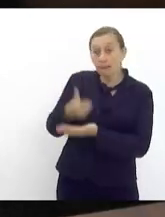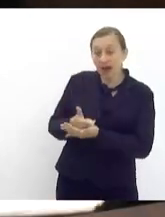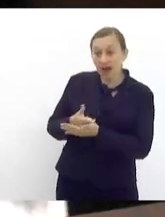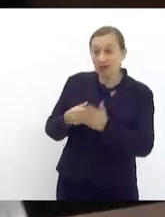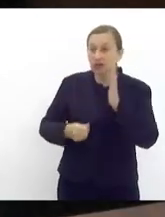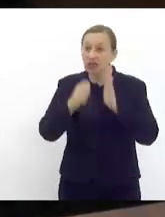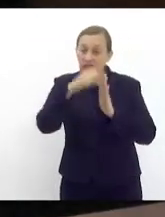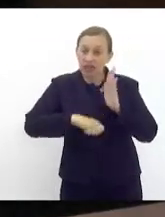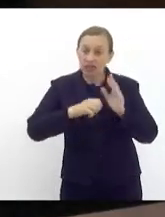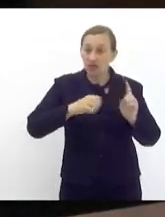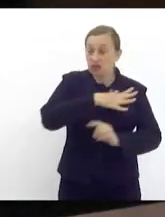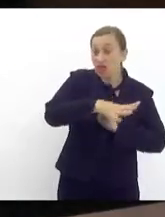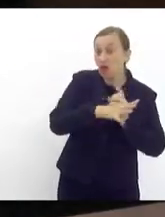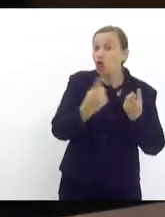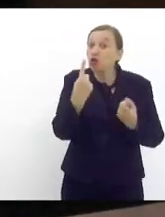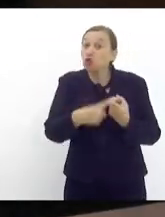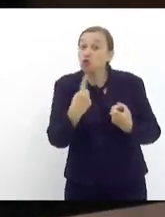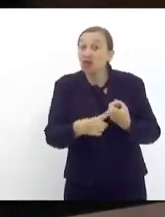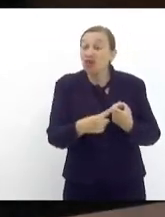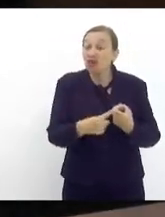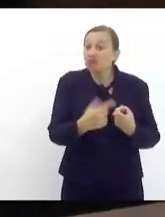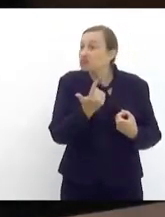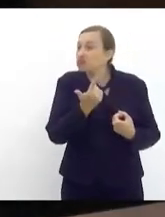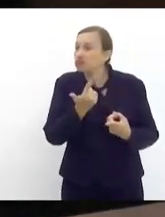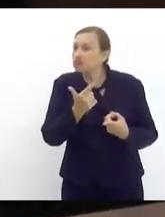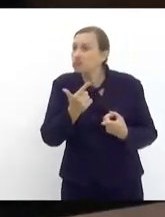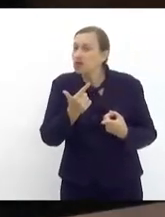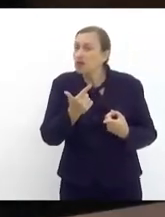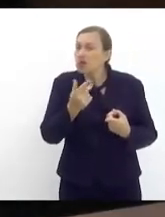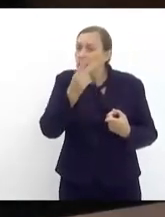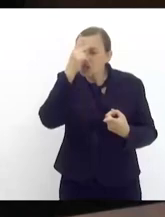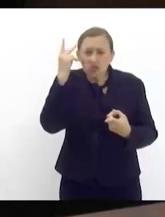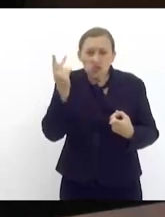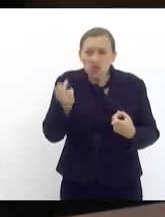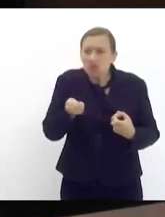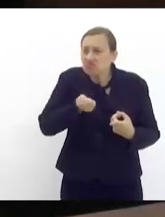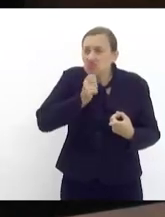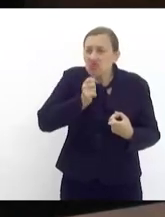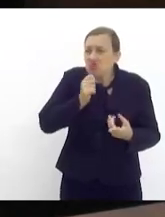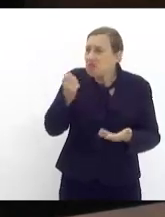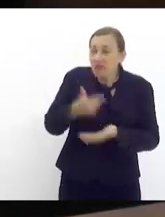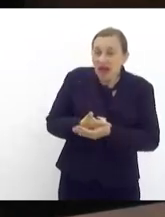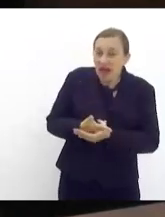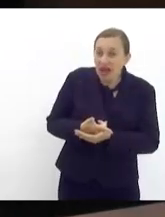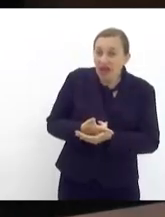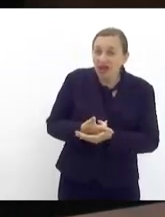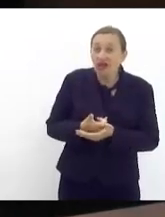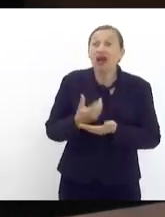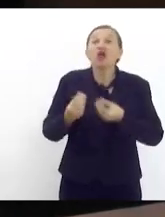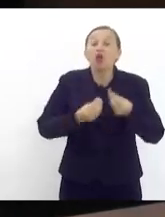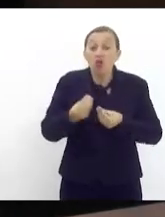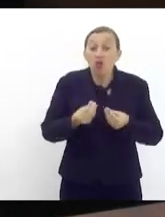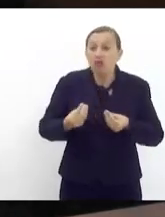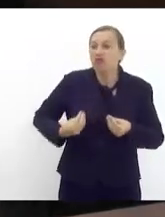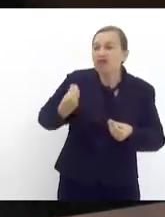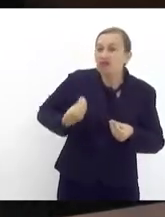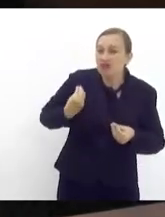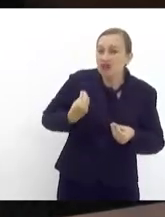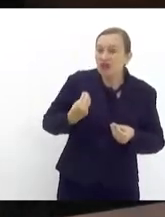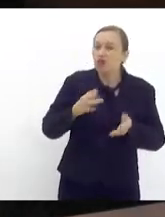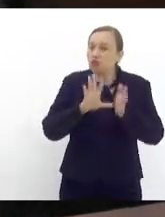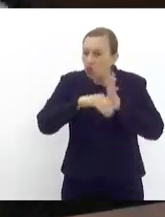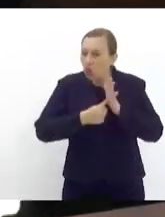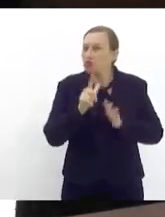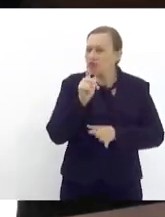que ninguém pagar. Que aí ninguém paga. Se o preço for exorbitante, ninguém paga. Aí viver do gato, do furto de água,